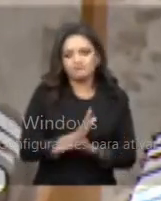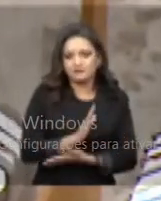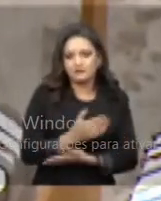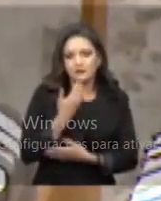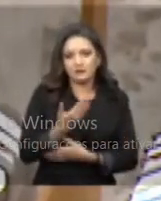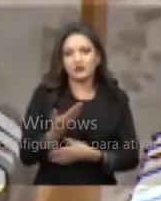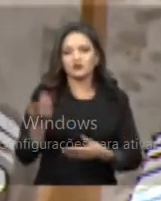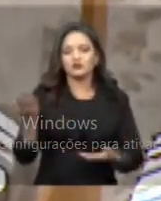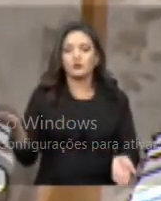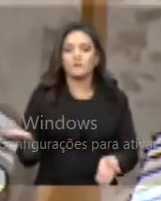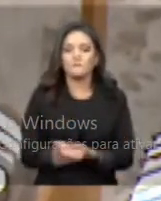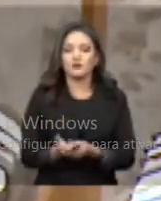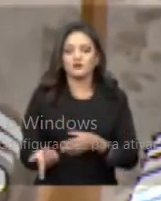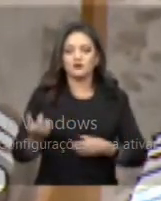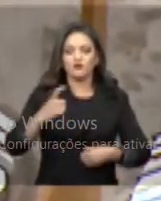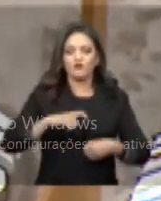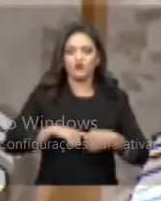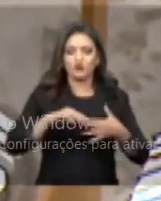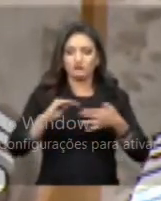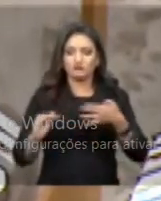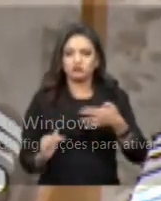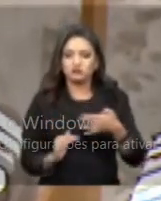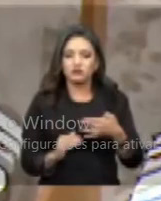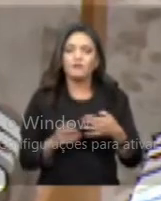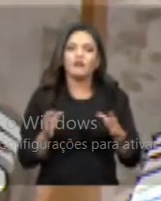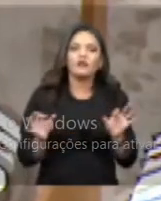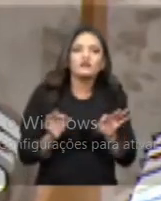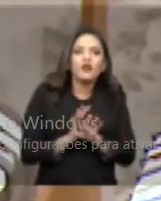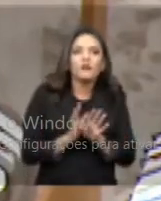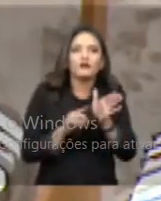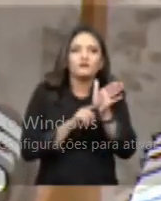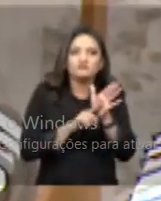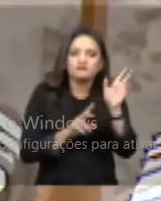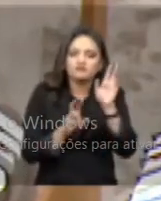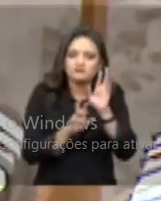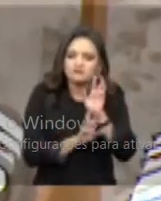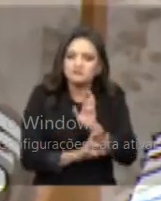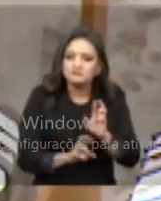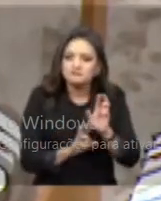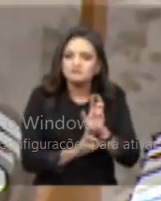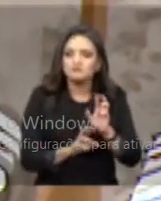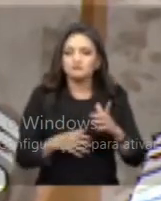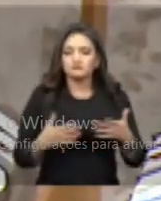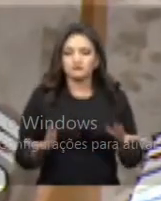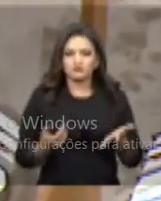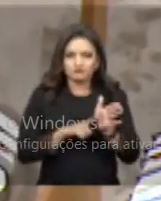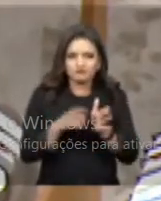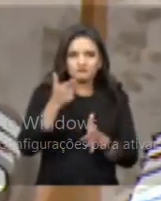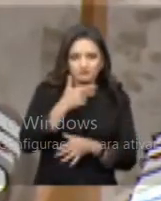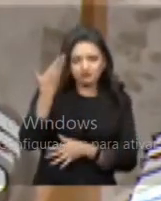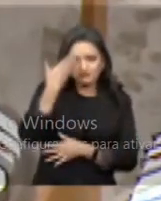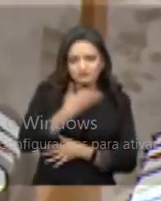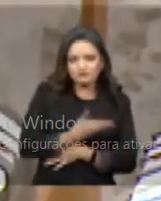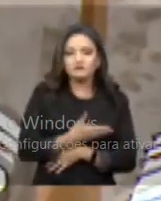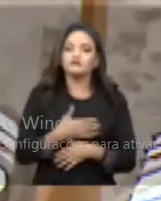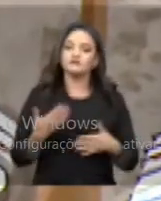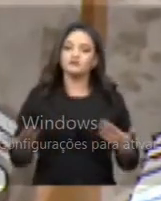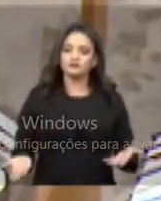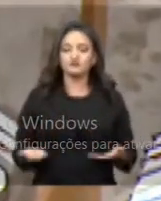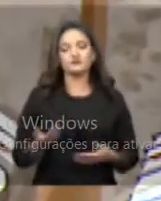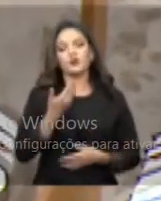dos autos à origem para a conclusão da fase instrutória. Em face do exposto, manifesto-me